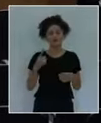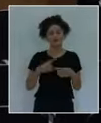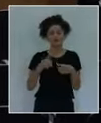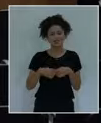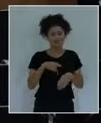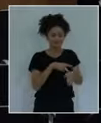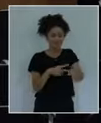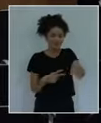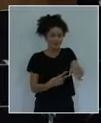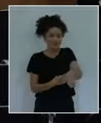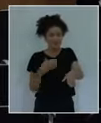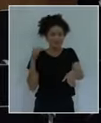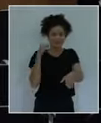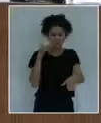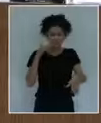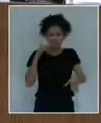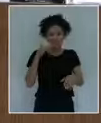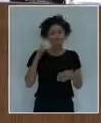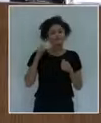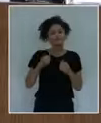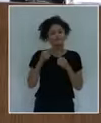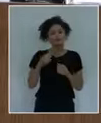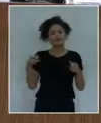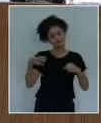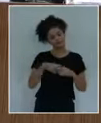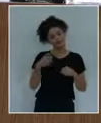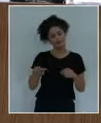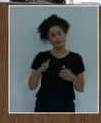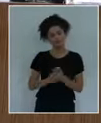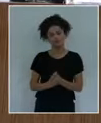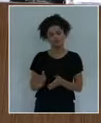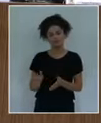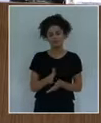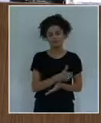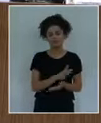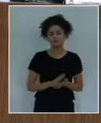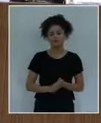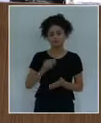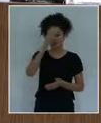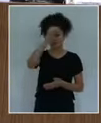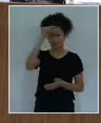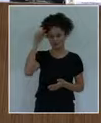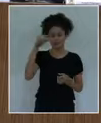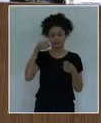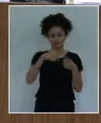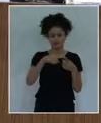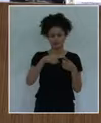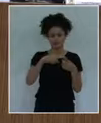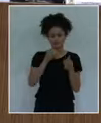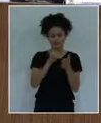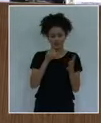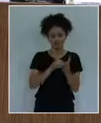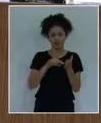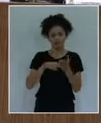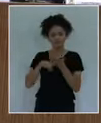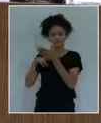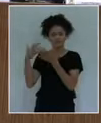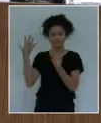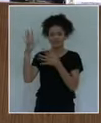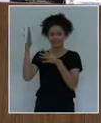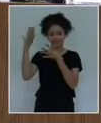muitos buracos, podendo ocorrer acidentes. José Gonçalves Osório Filho Requer envio de ofício